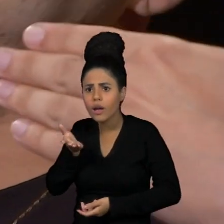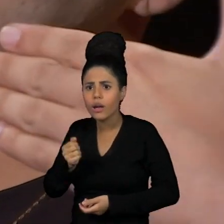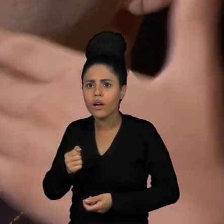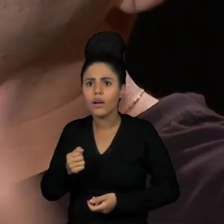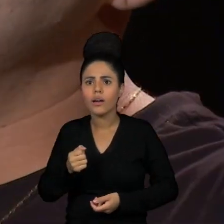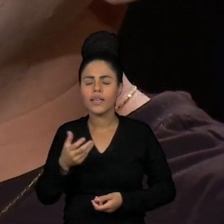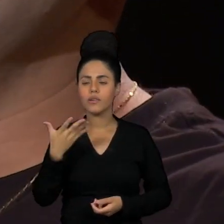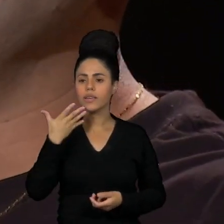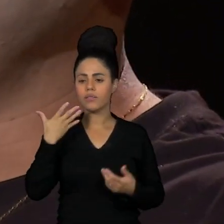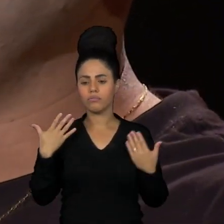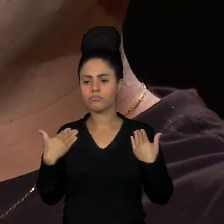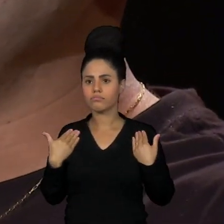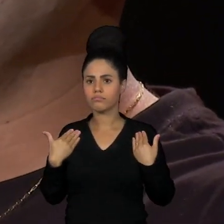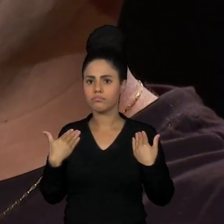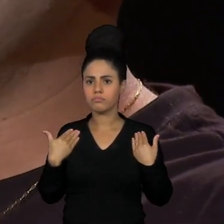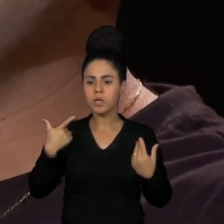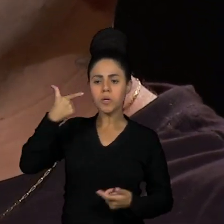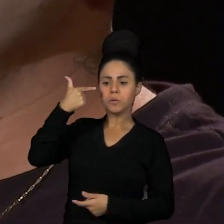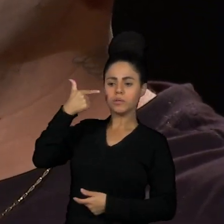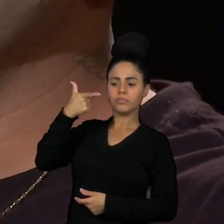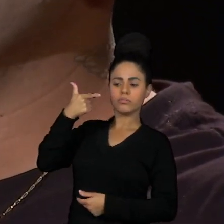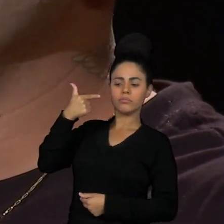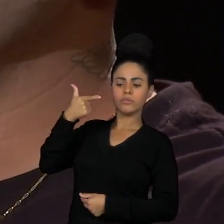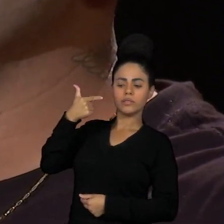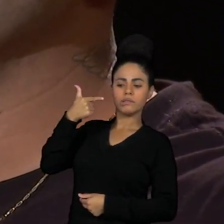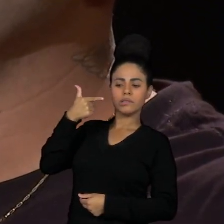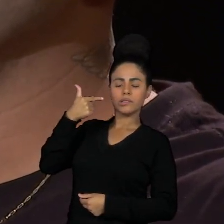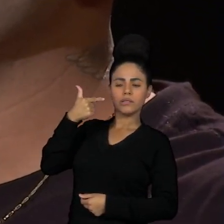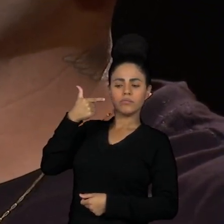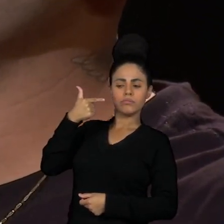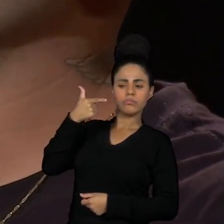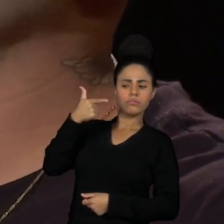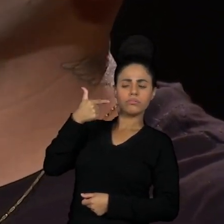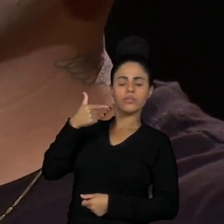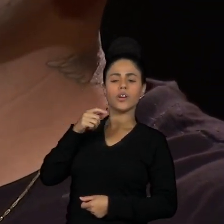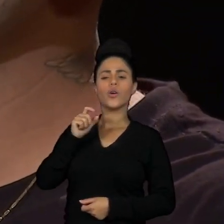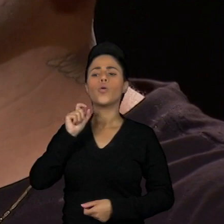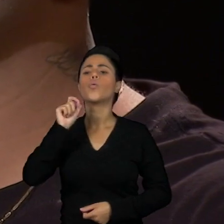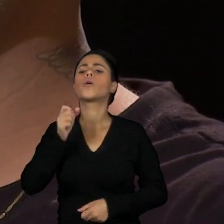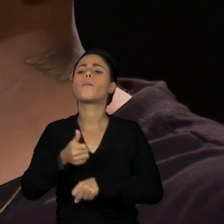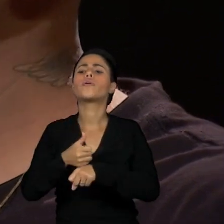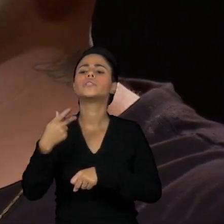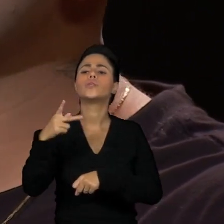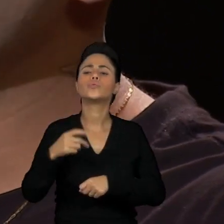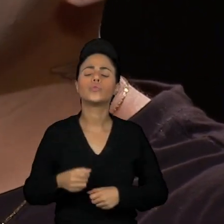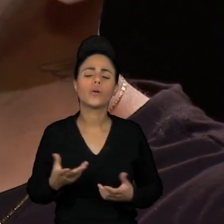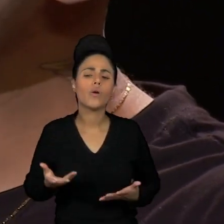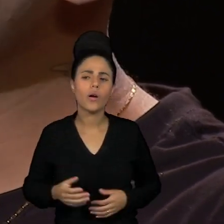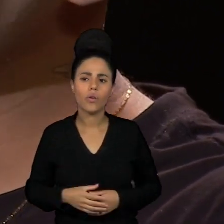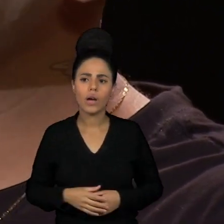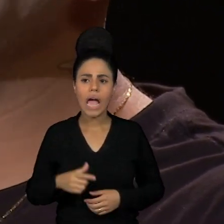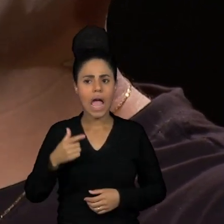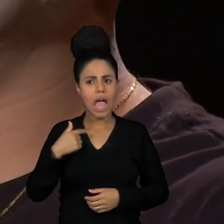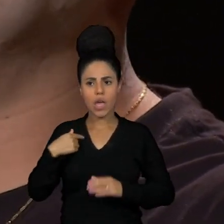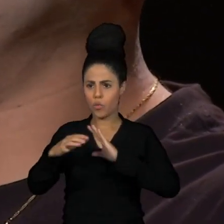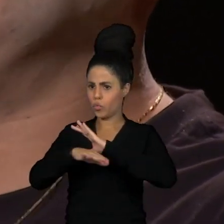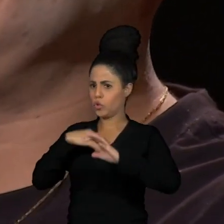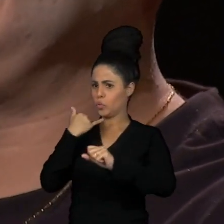cara. E aí o policial olhou assim, você faz o que da vida? Eu falei, pô, sou youtuber.